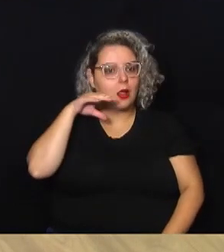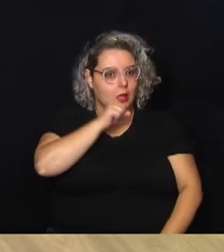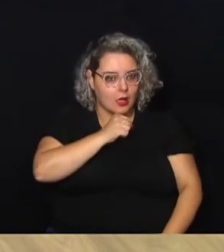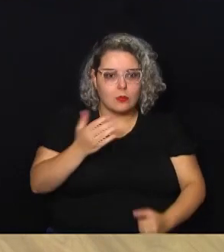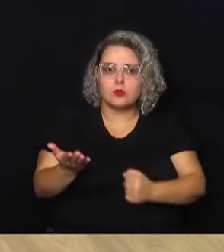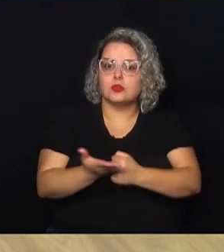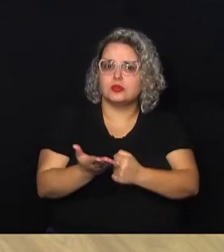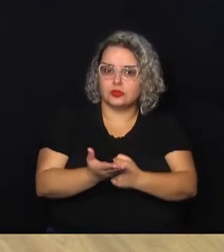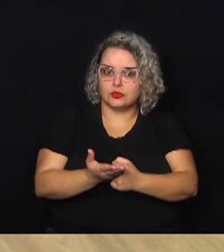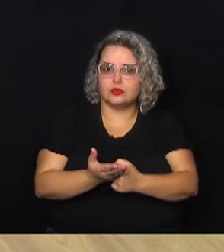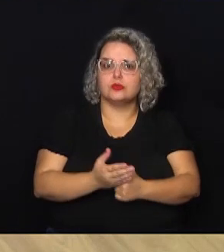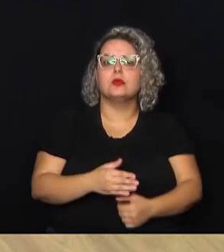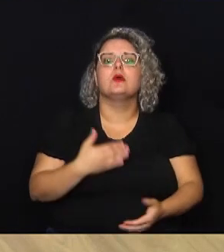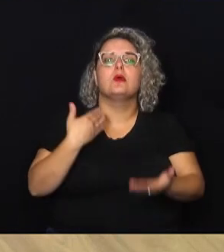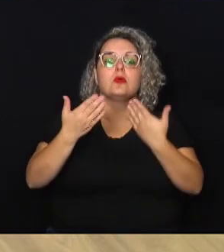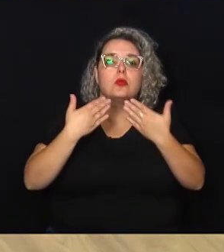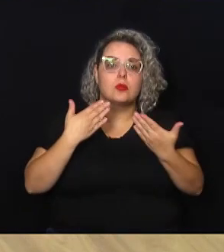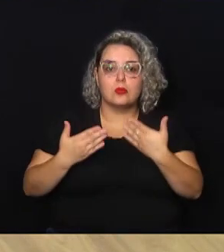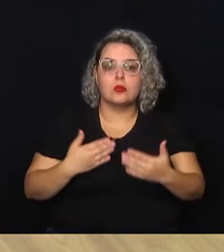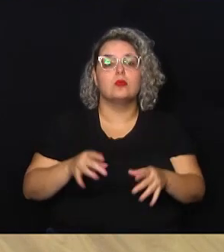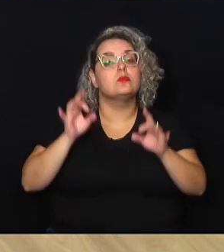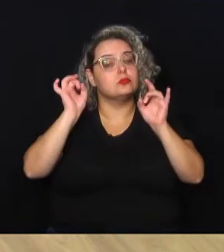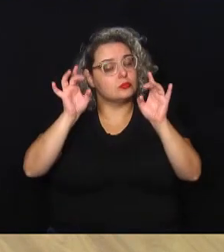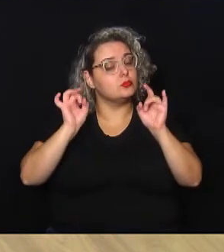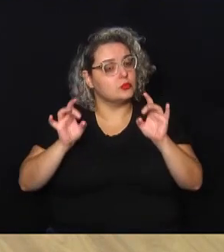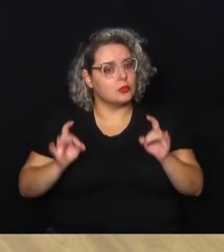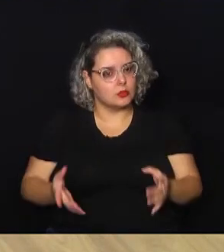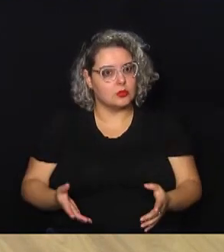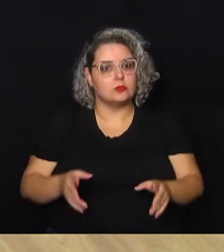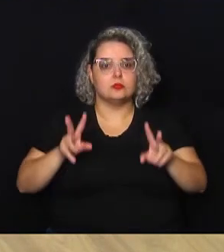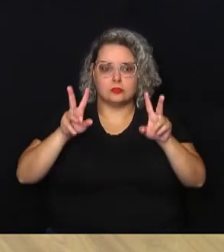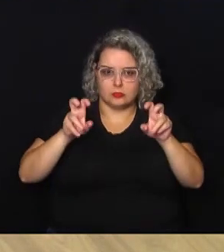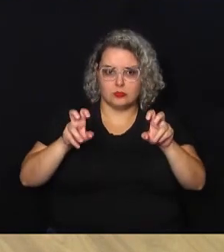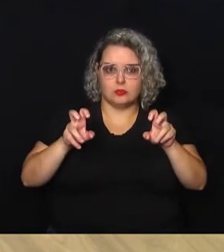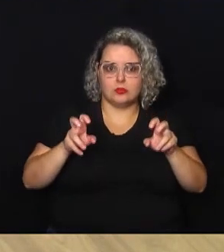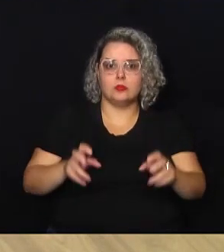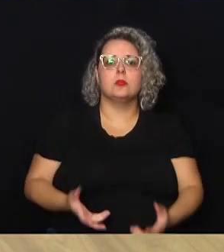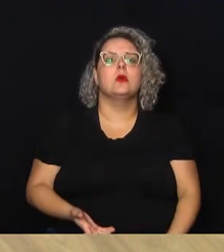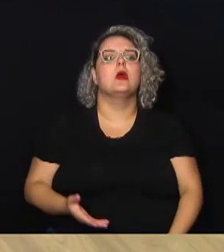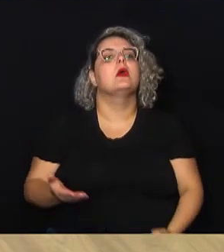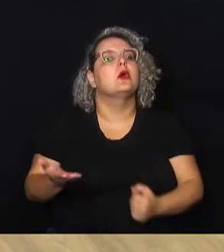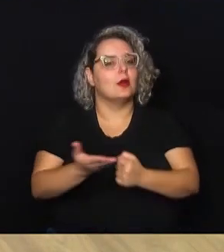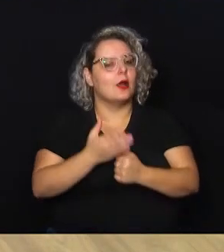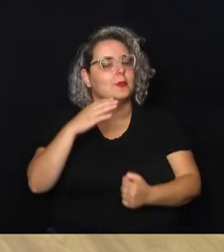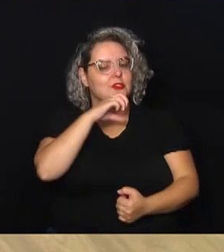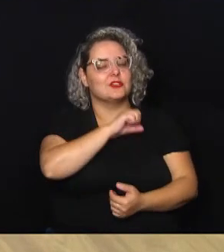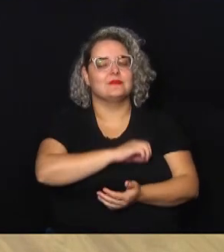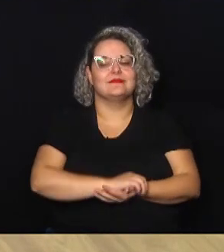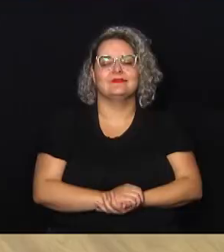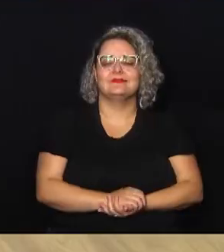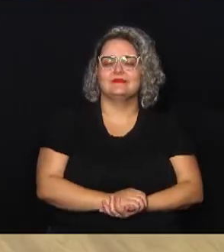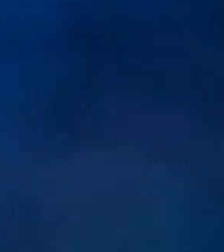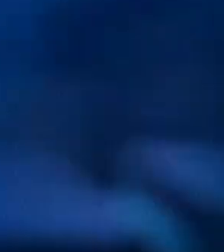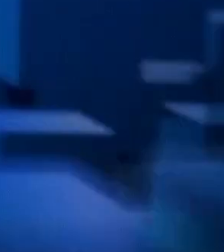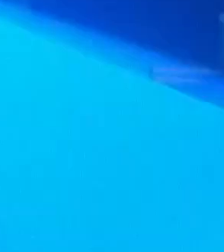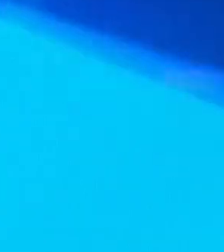intervalo porque nós vamos conversar com uma especialista sobre este tema nosso intervalo é rapidinho